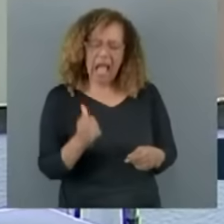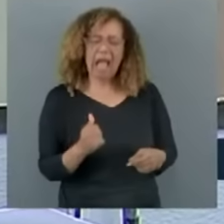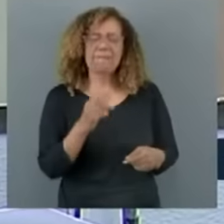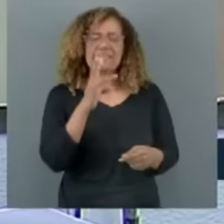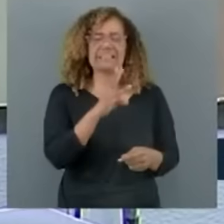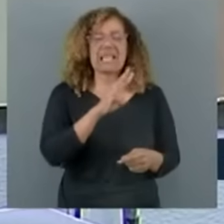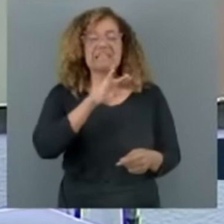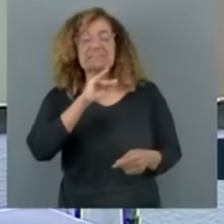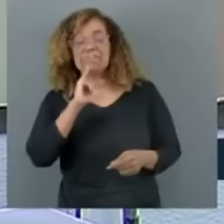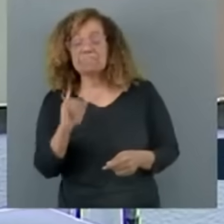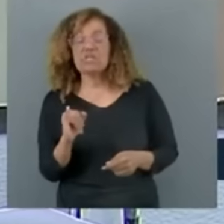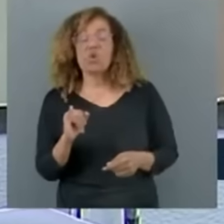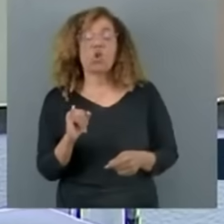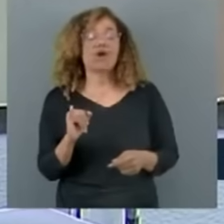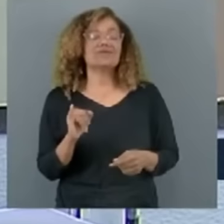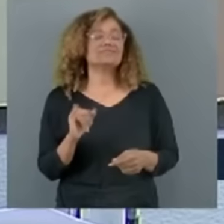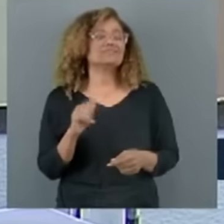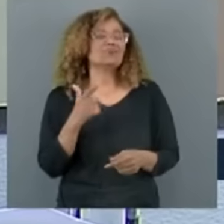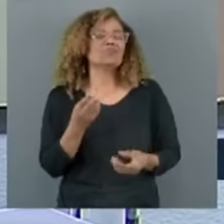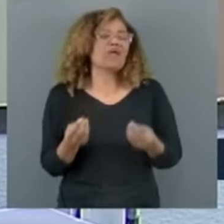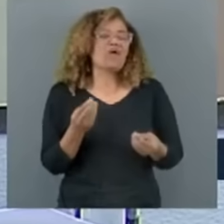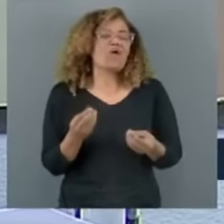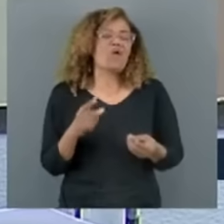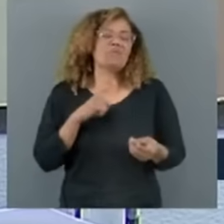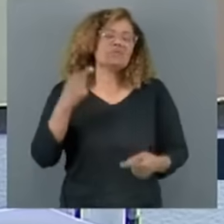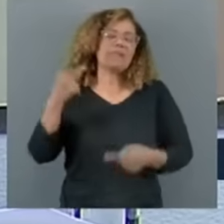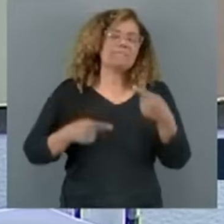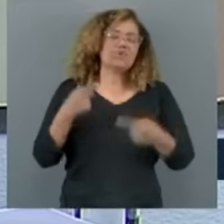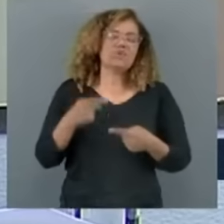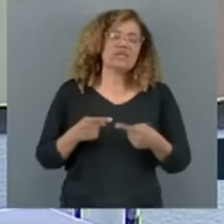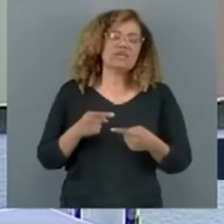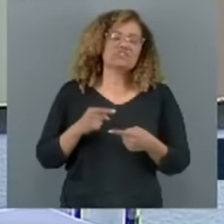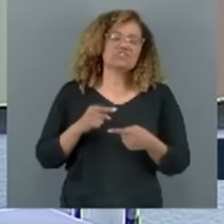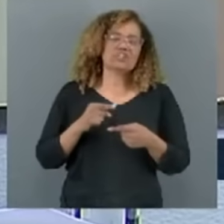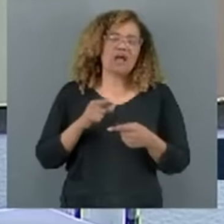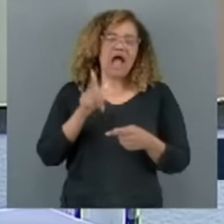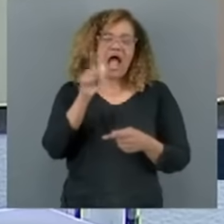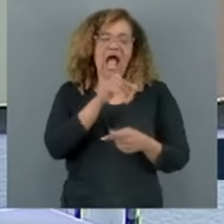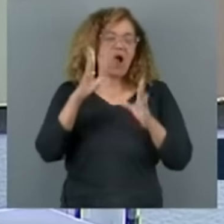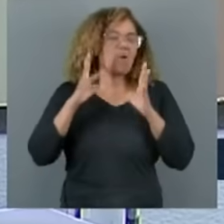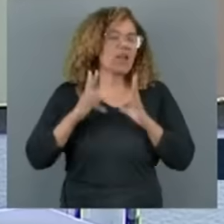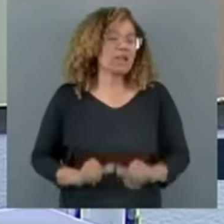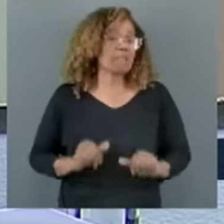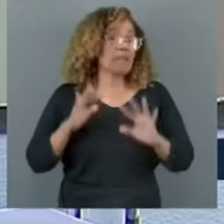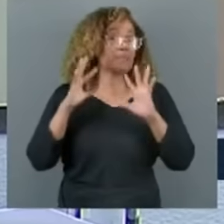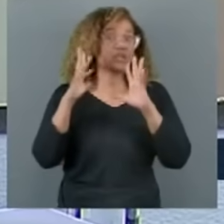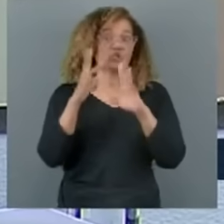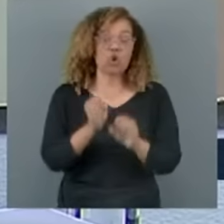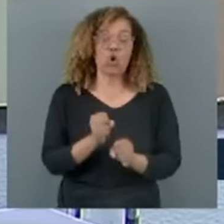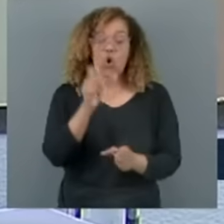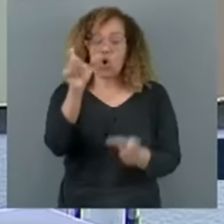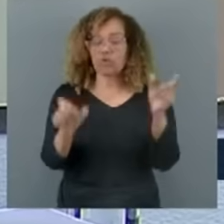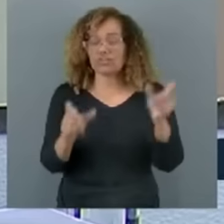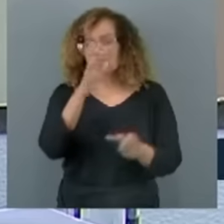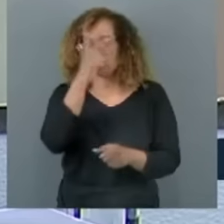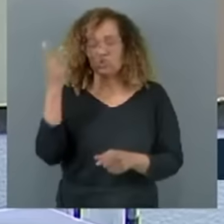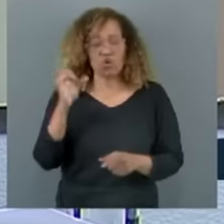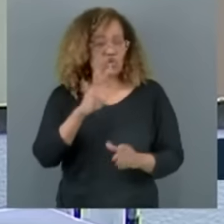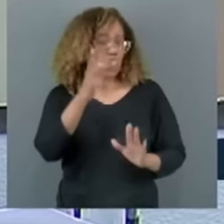bilhões não tem como ter uma política de saneamento em escala. Pode ter projetos